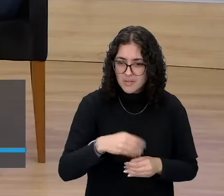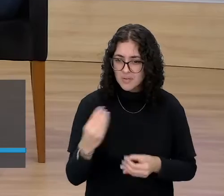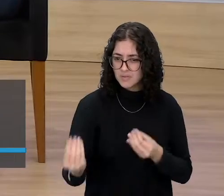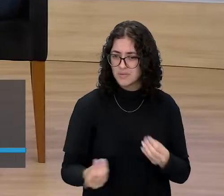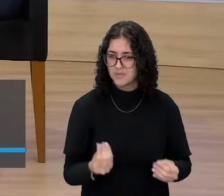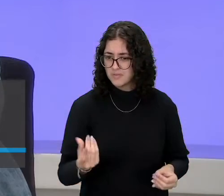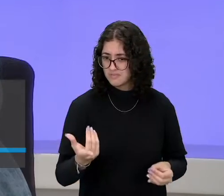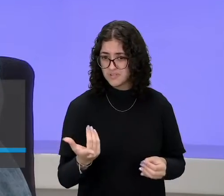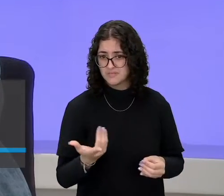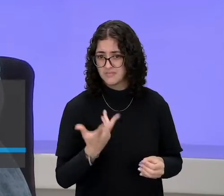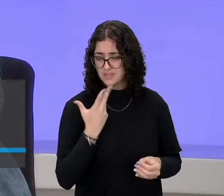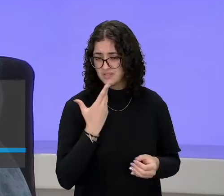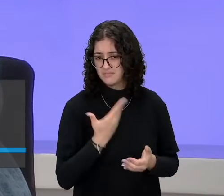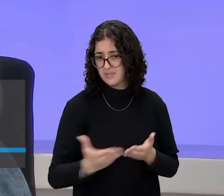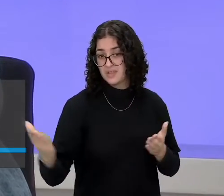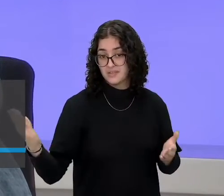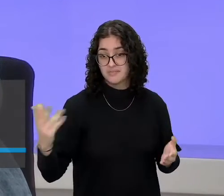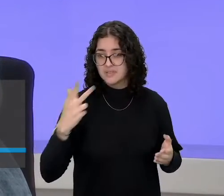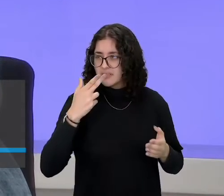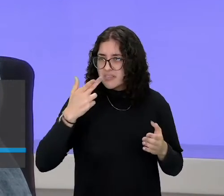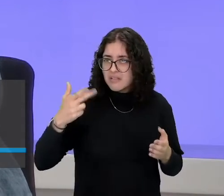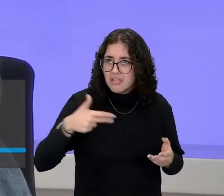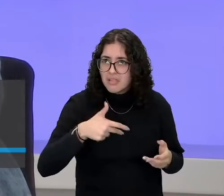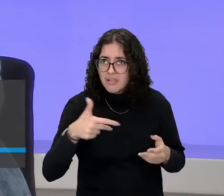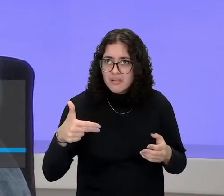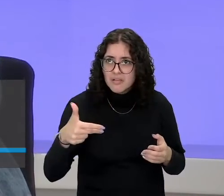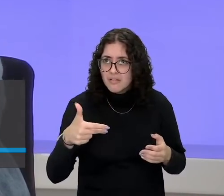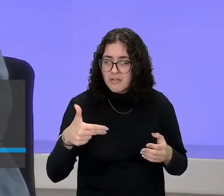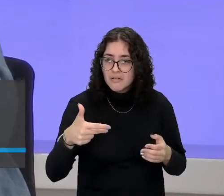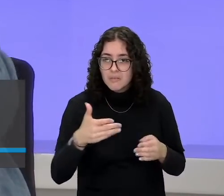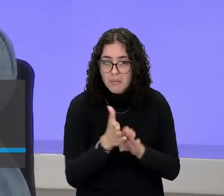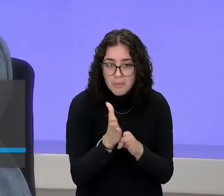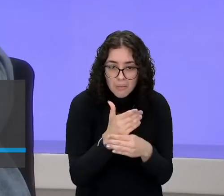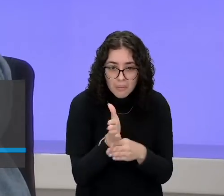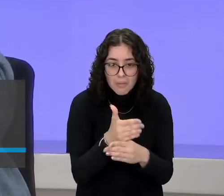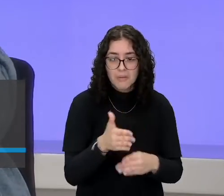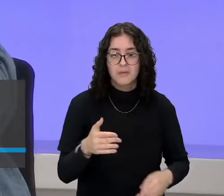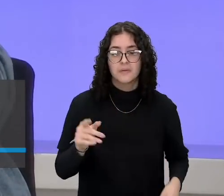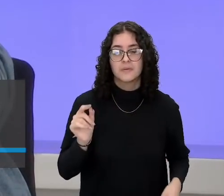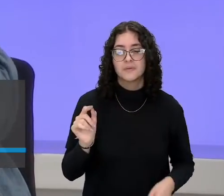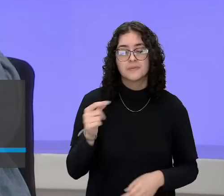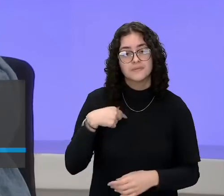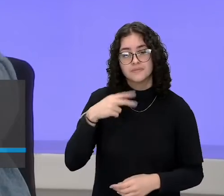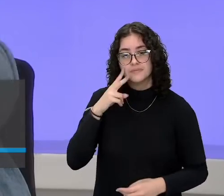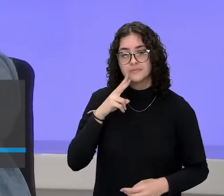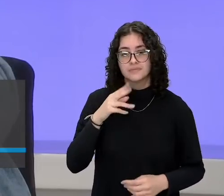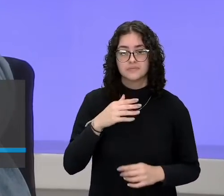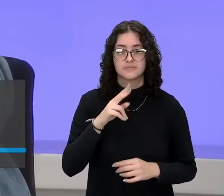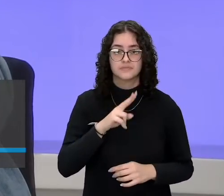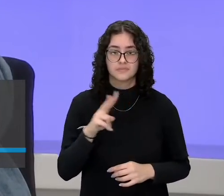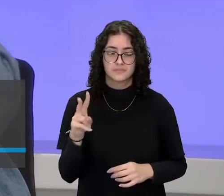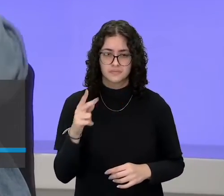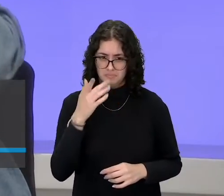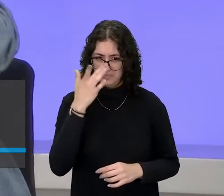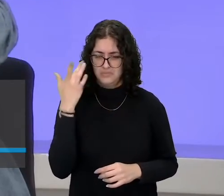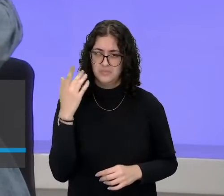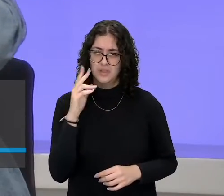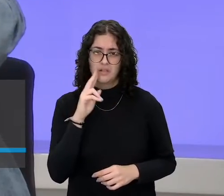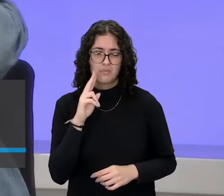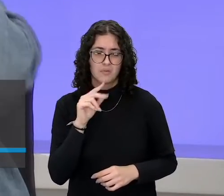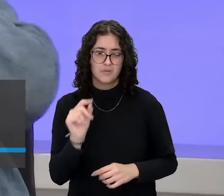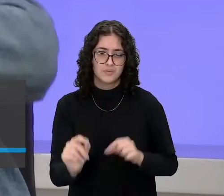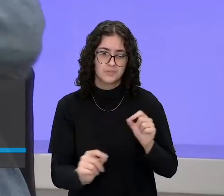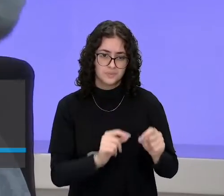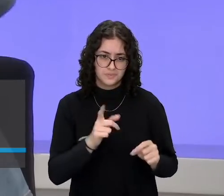claro. Você vai se perder fatalmente. Tá certo? Eu lembro de uma caverna, não vou lembrar do nome, mas que talvez quem está nos assistindo vai lembrar.